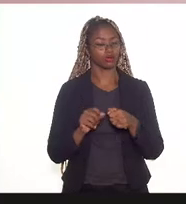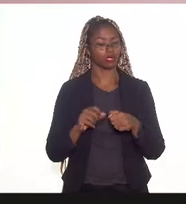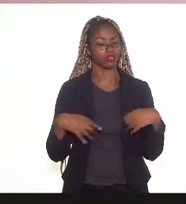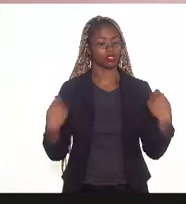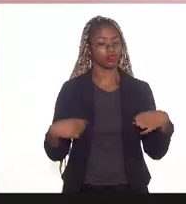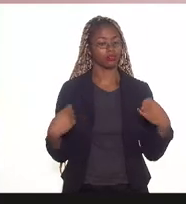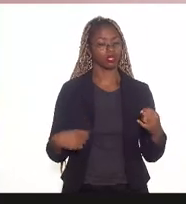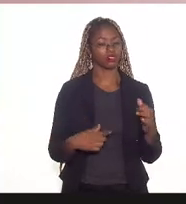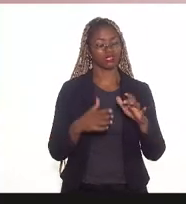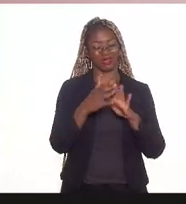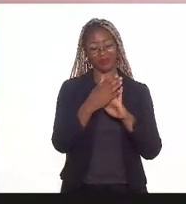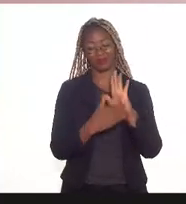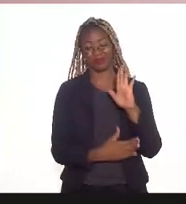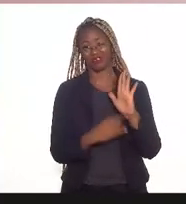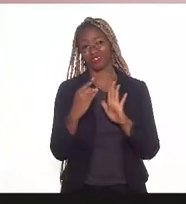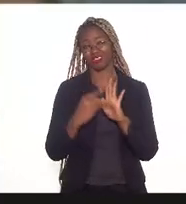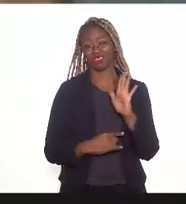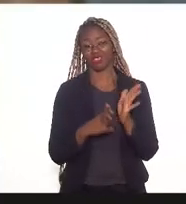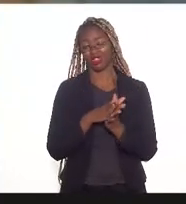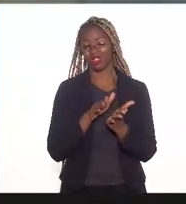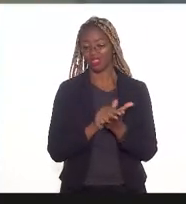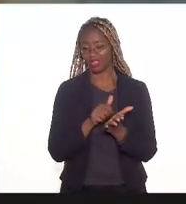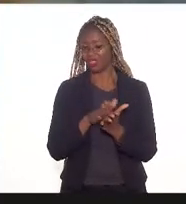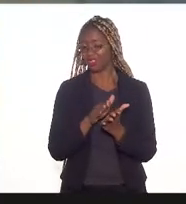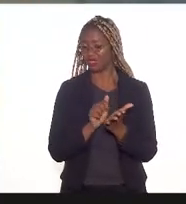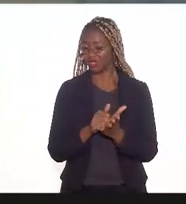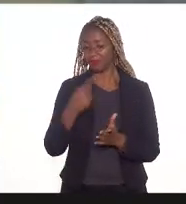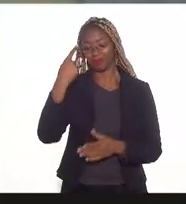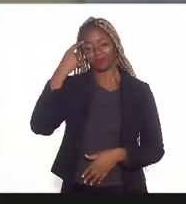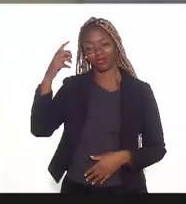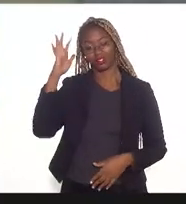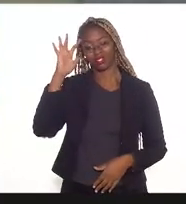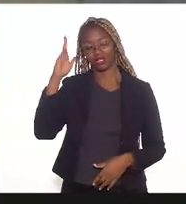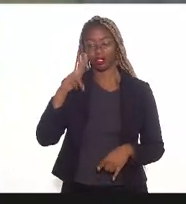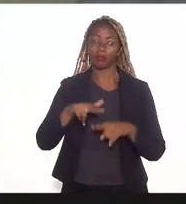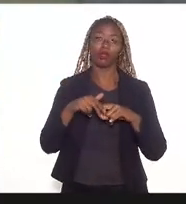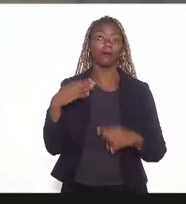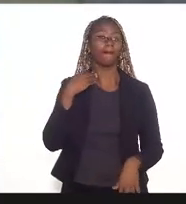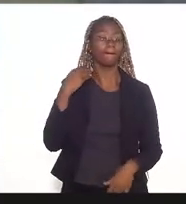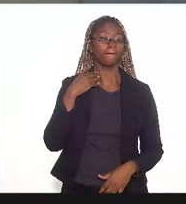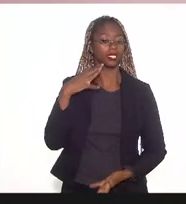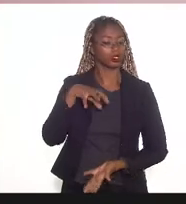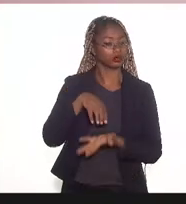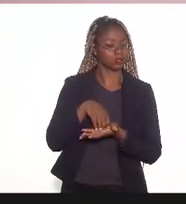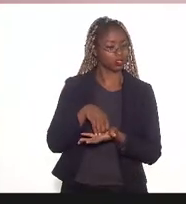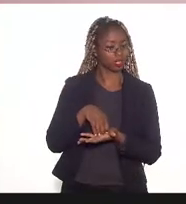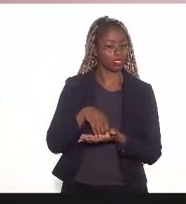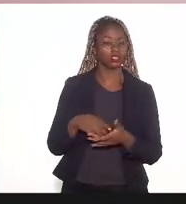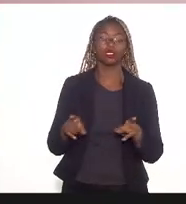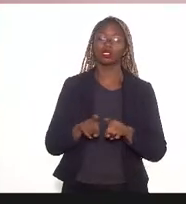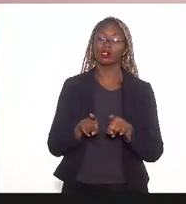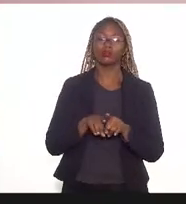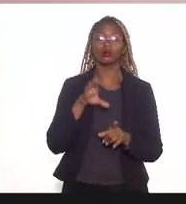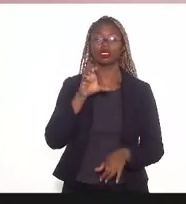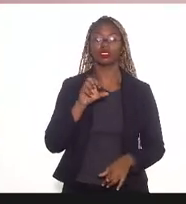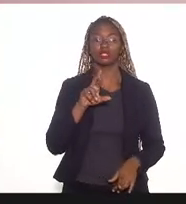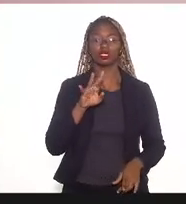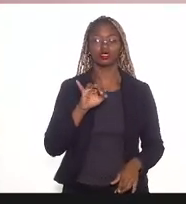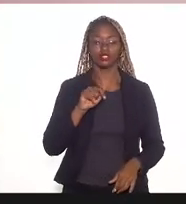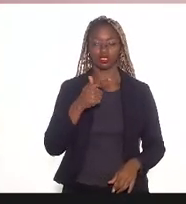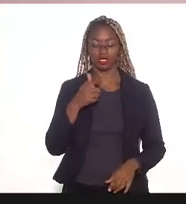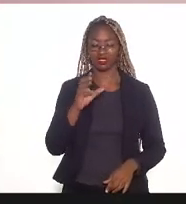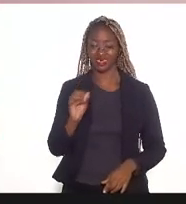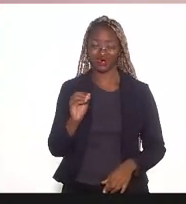ter uma ficha cadastral, a gente não consegue pensar algumas coisas por força do Banco Central. Certidão é a mesma coisa, a gente só está pedindo a federal